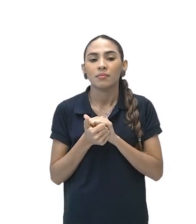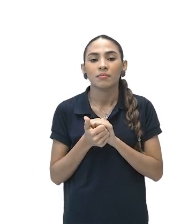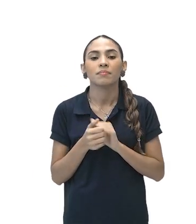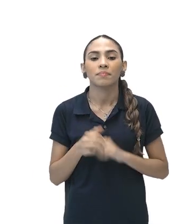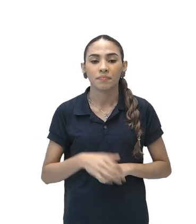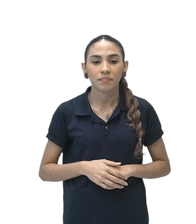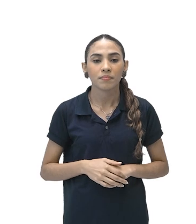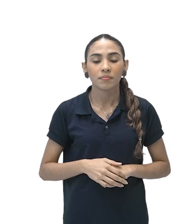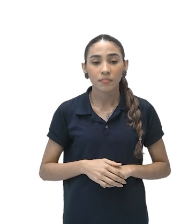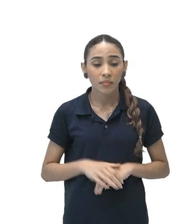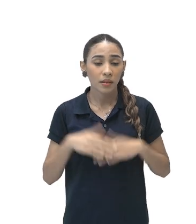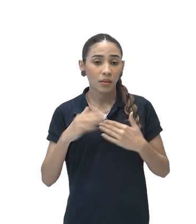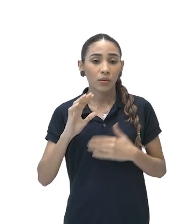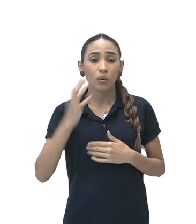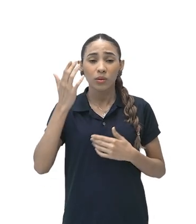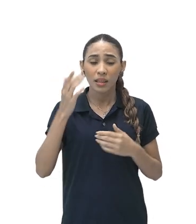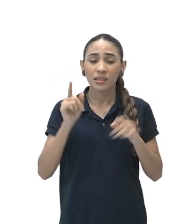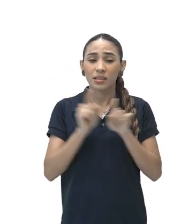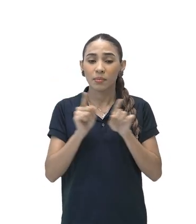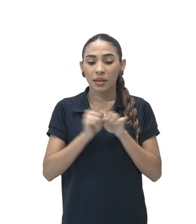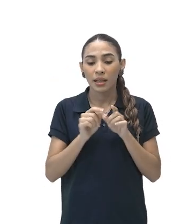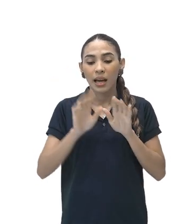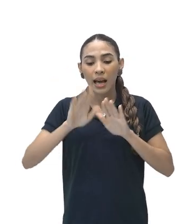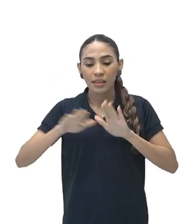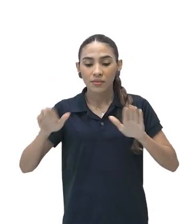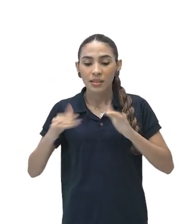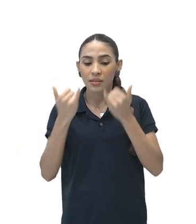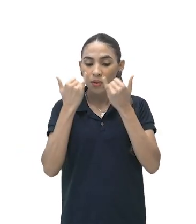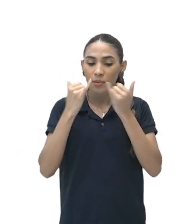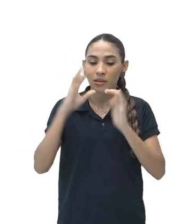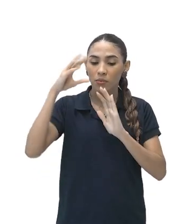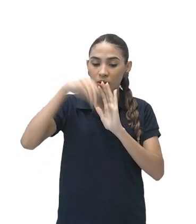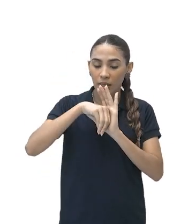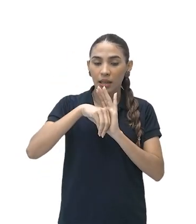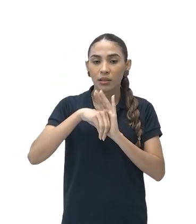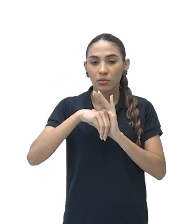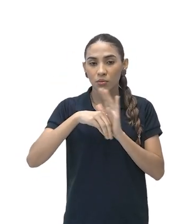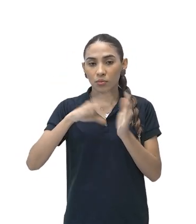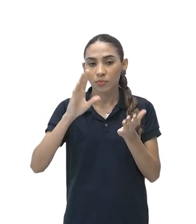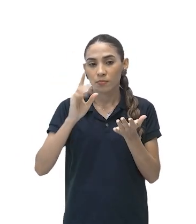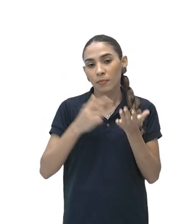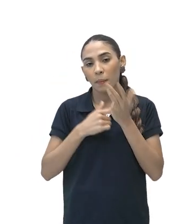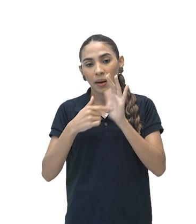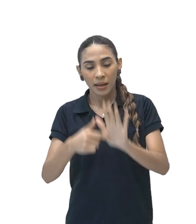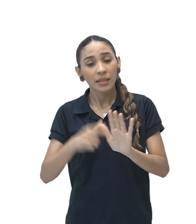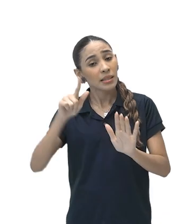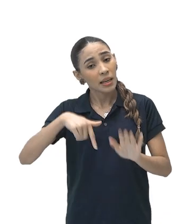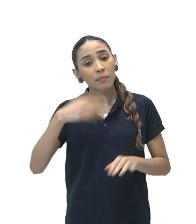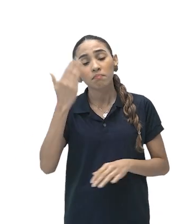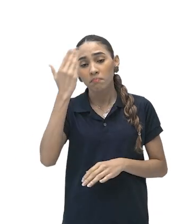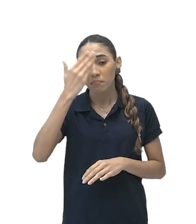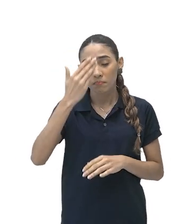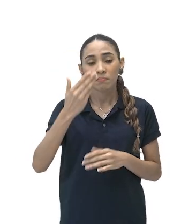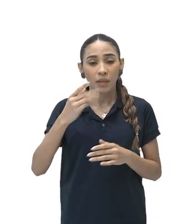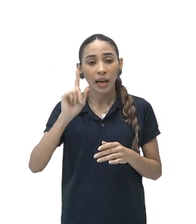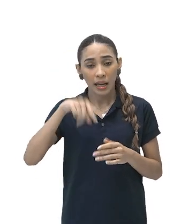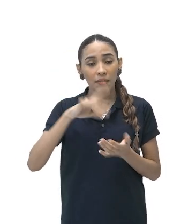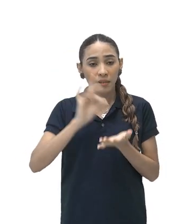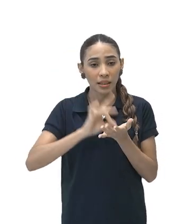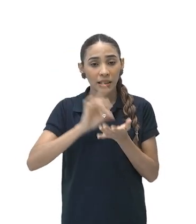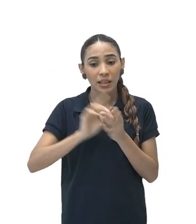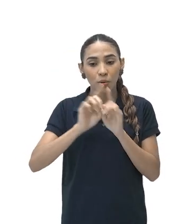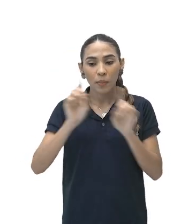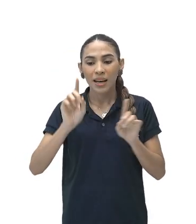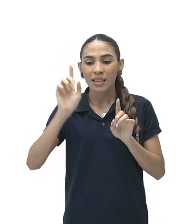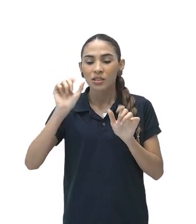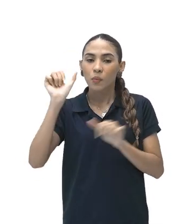Isso mesmo. Isso acontece muito. Às vezes, o dado que está ali, o fato que aparece ali é verdadeiro, mas ele é